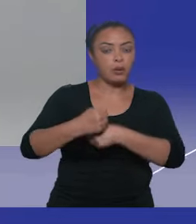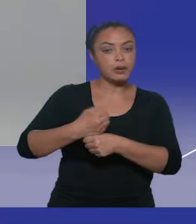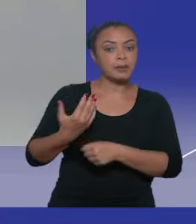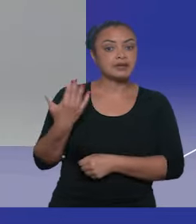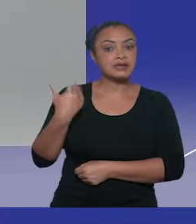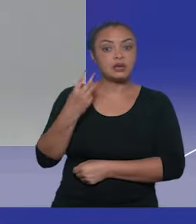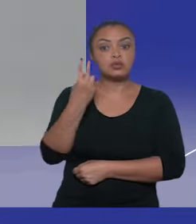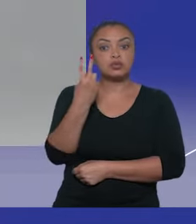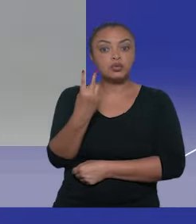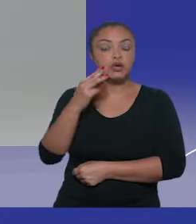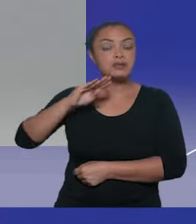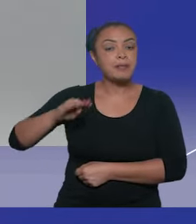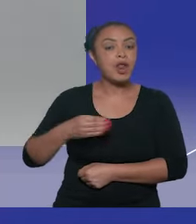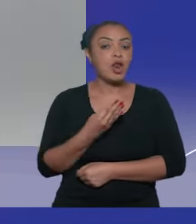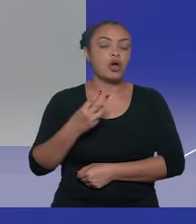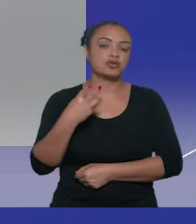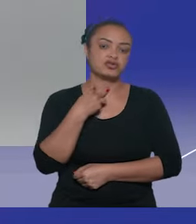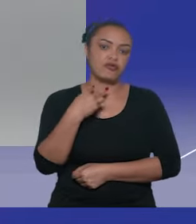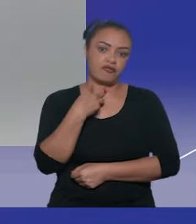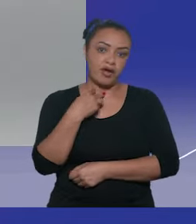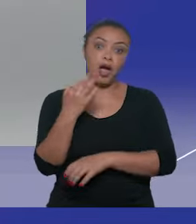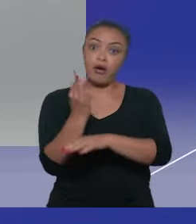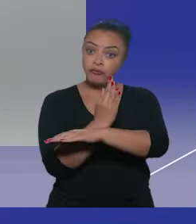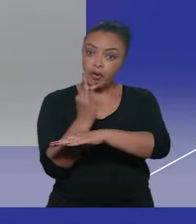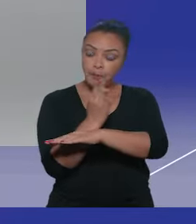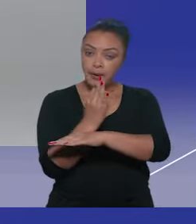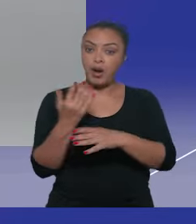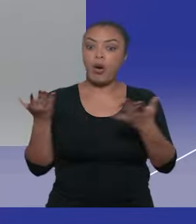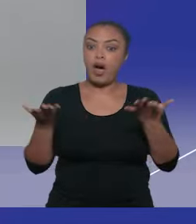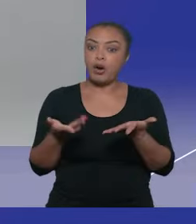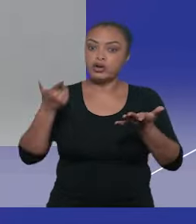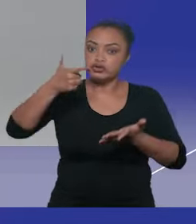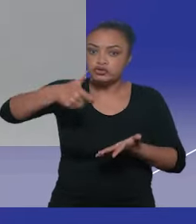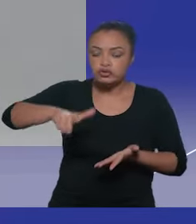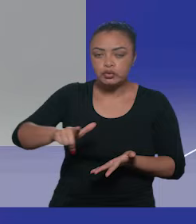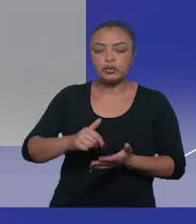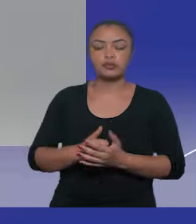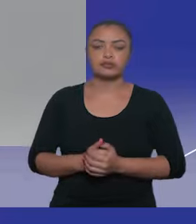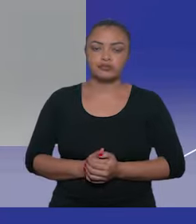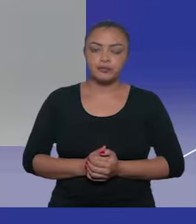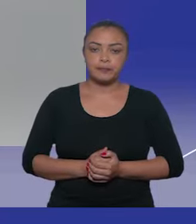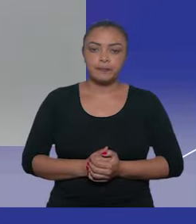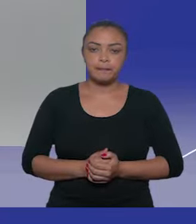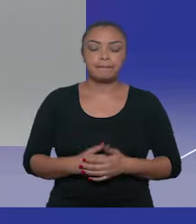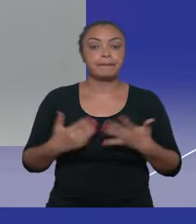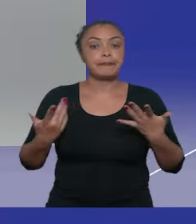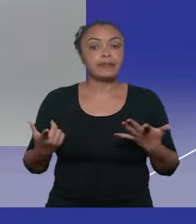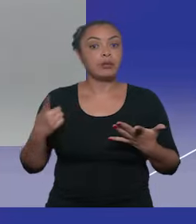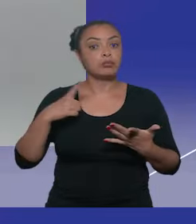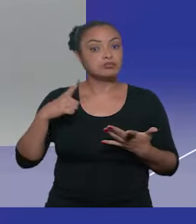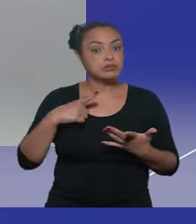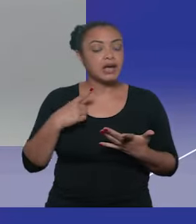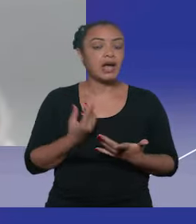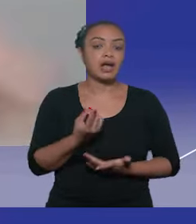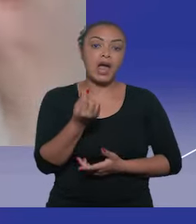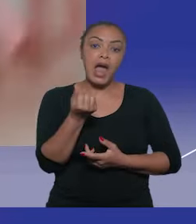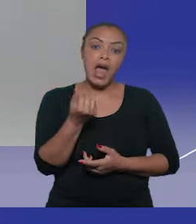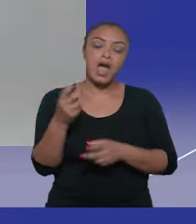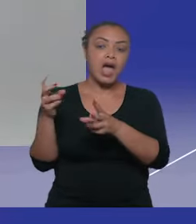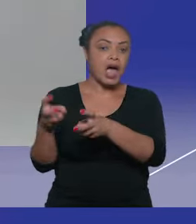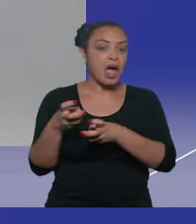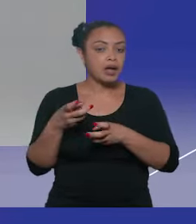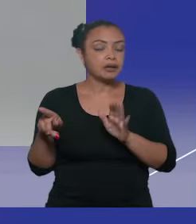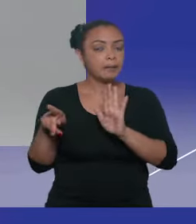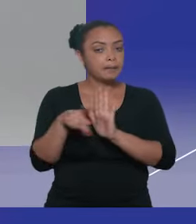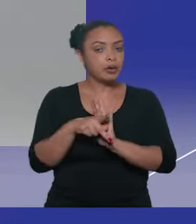passado a gente gerou mais de 2 milhões de vagas formais. Esse ano a gente está caminhando para perto disso, gerar de novo 2 milhões de vagas. Então, tem toda